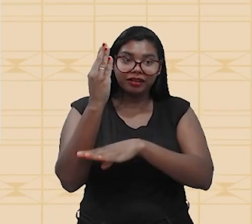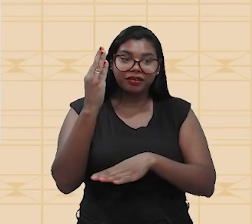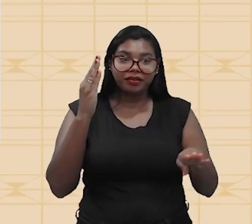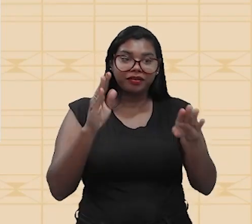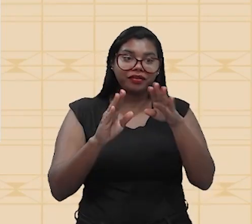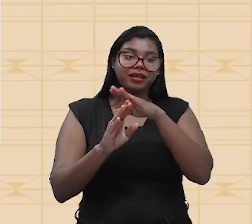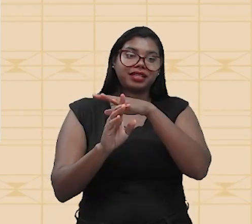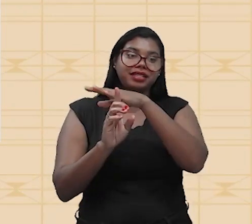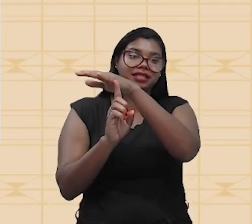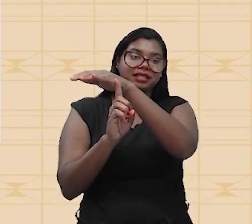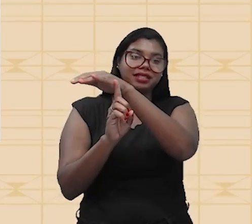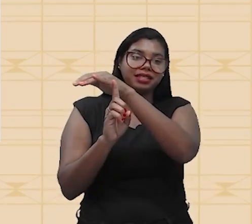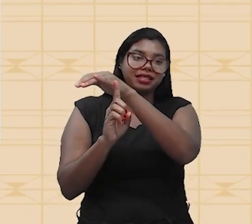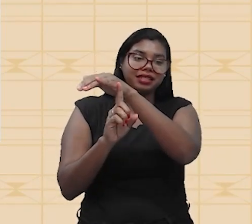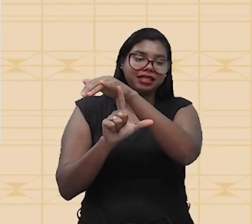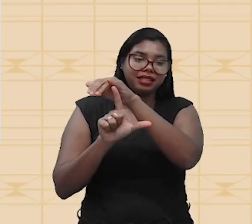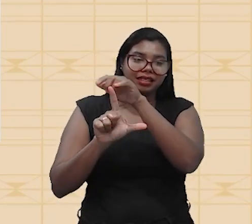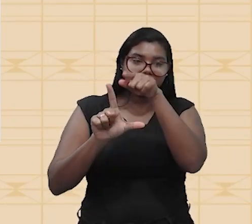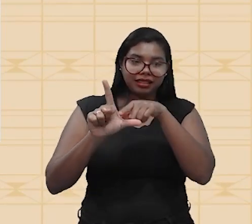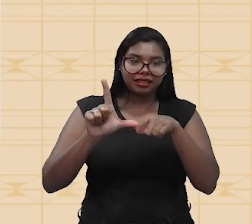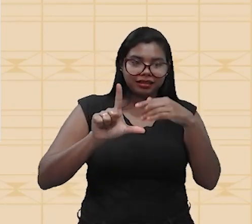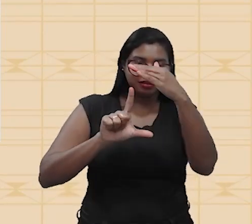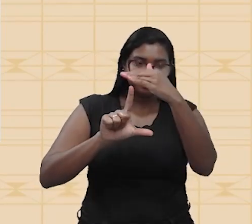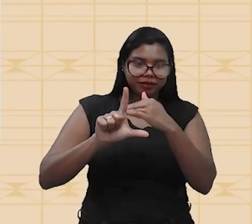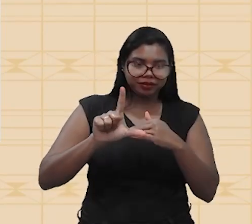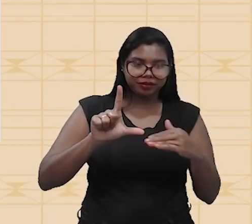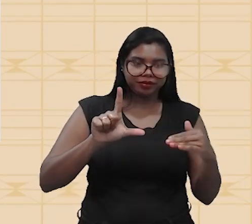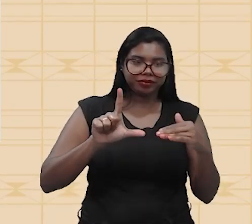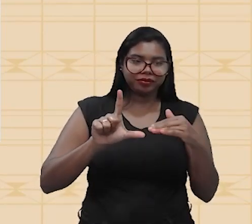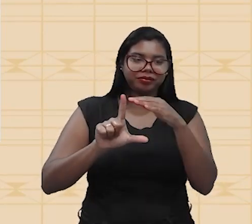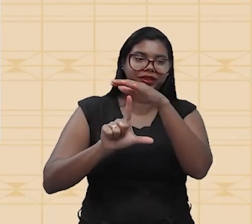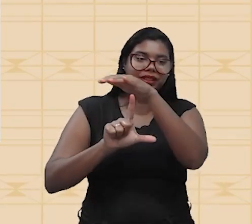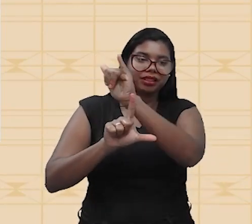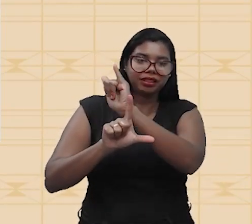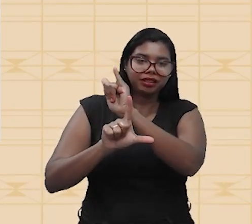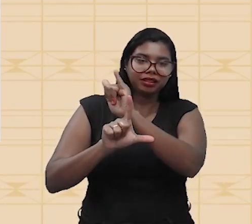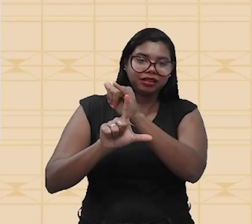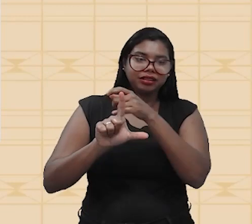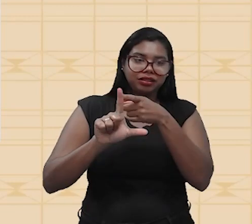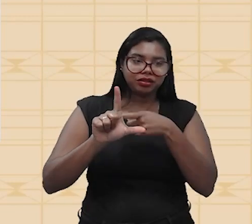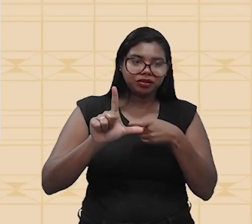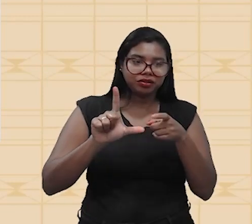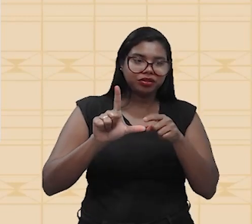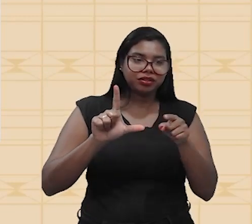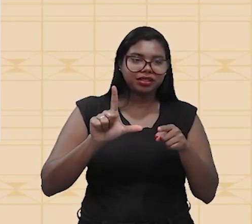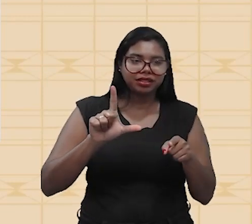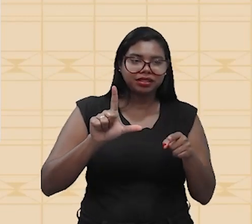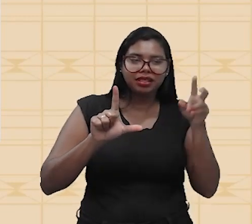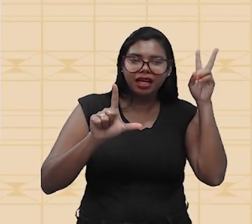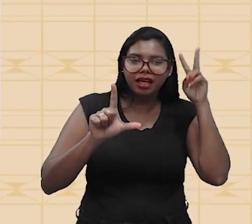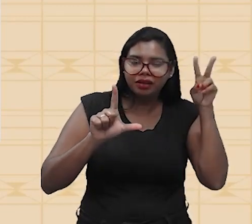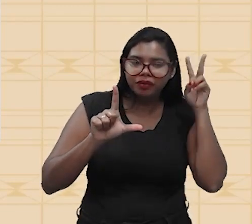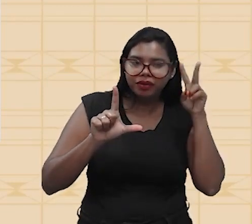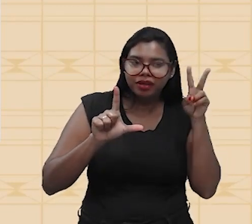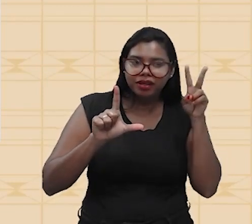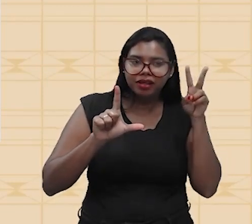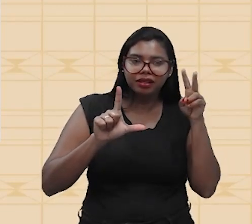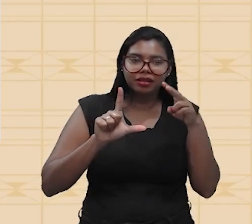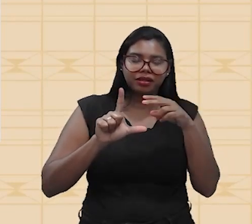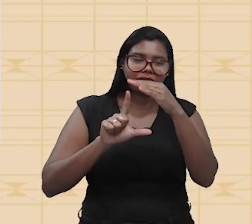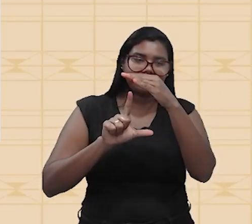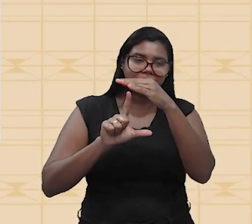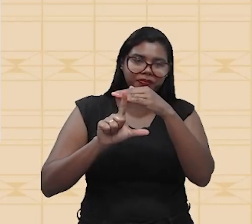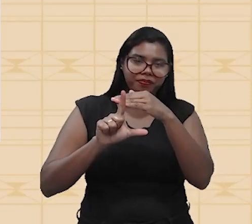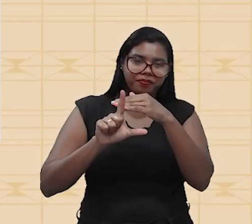vértice, olha, YV, e tem um XV. Tu lembra que esse XV era ponto